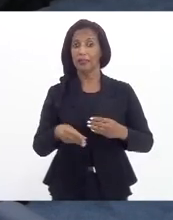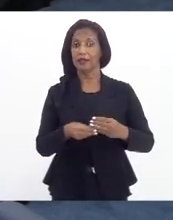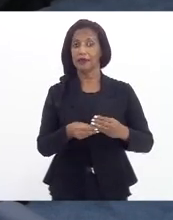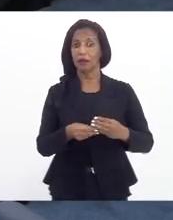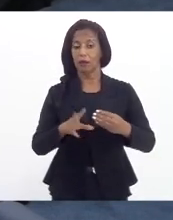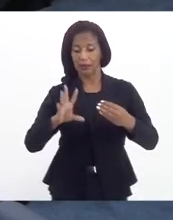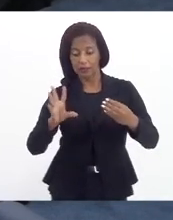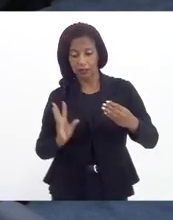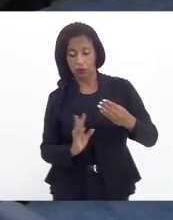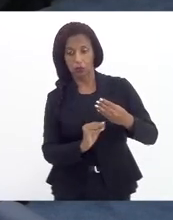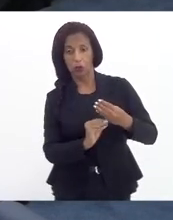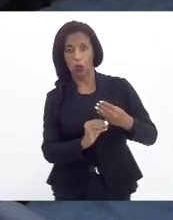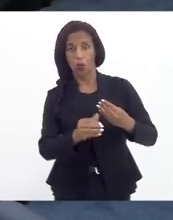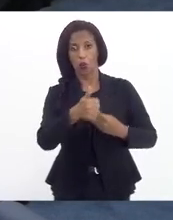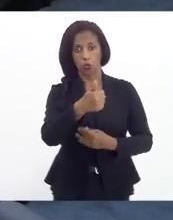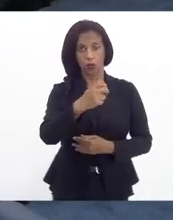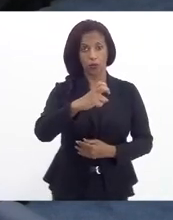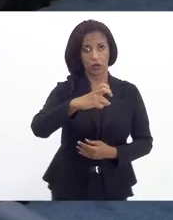-183.